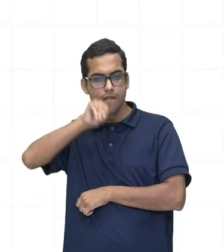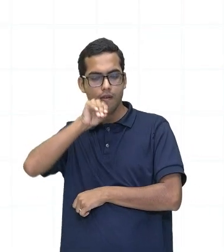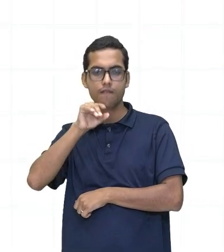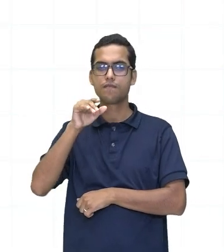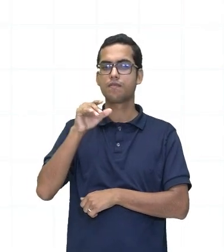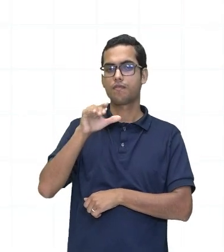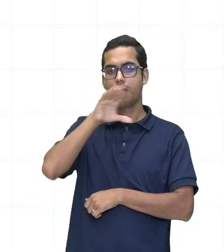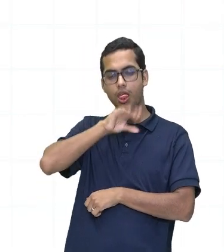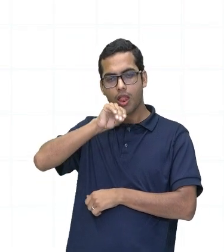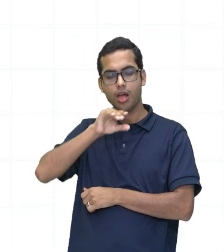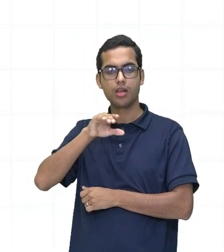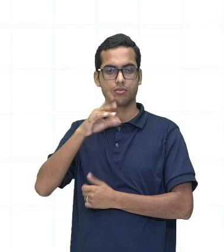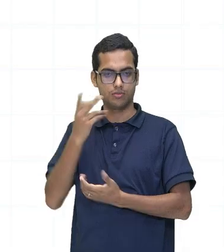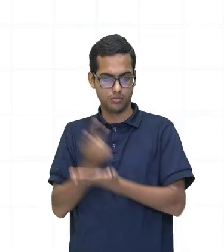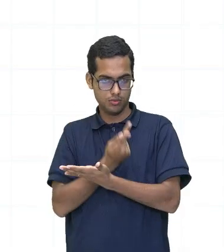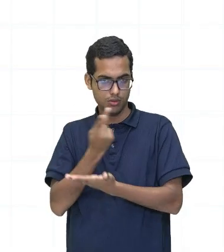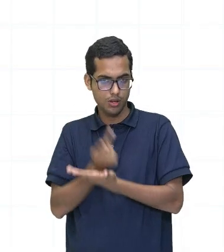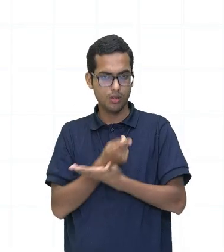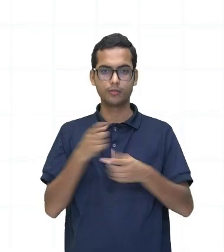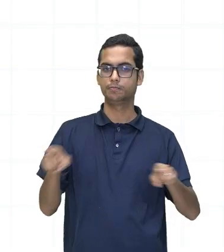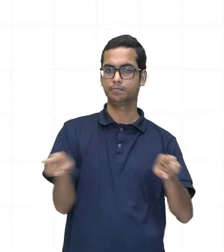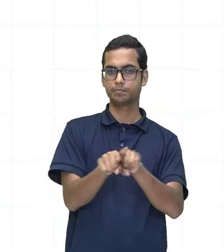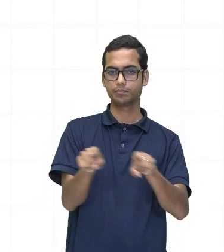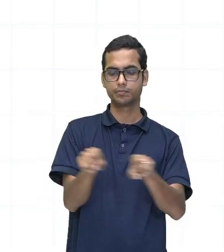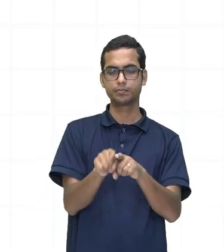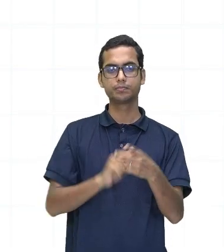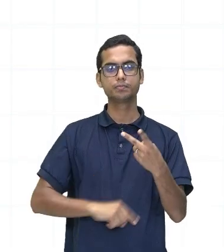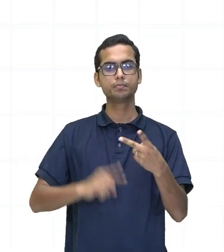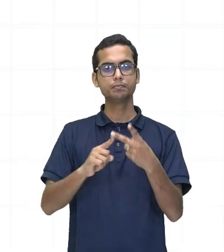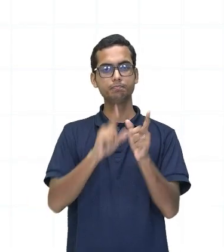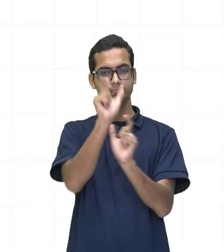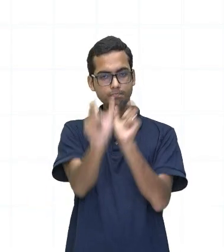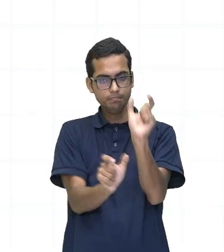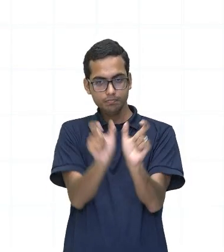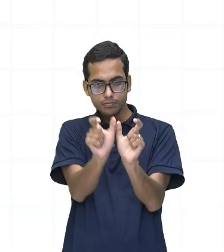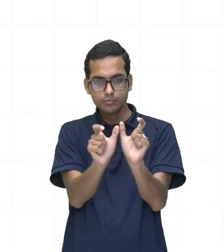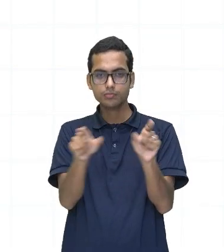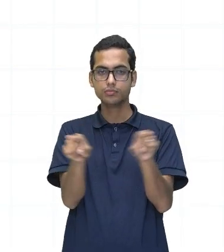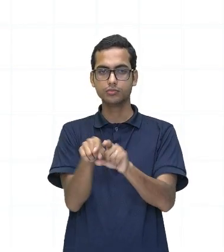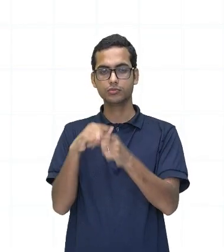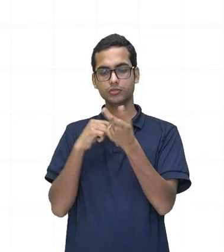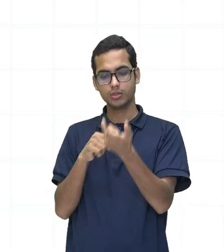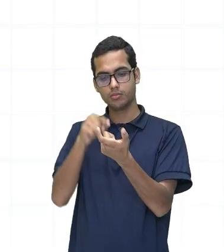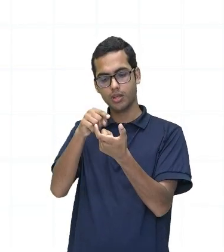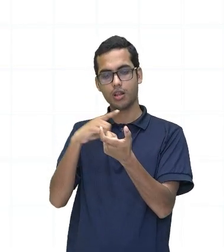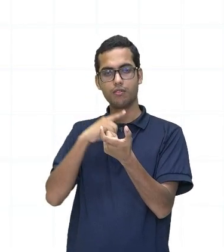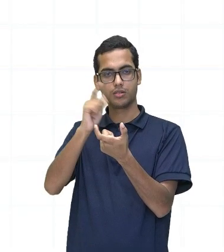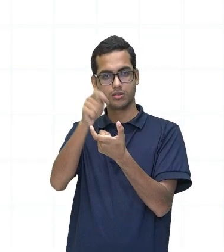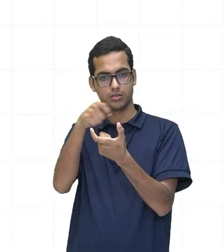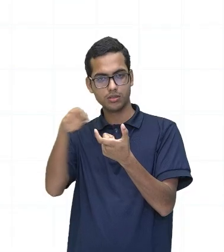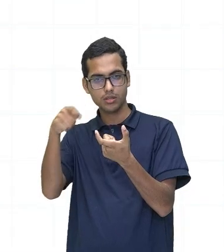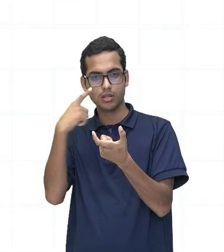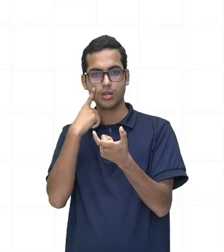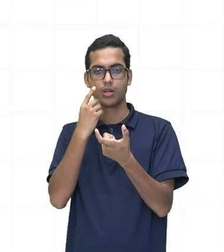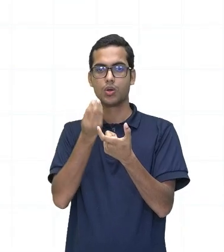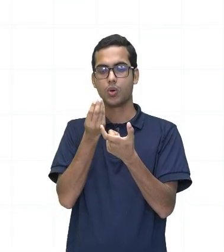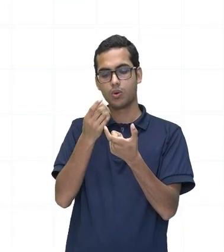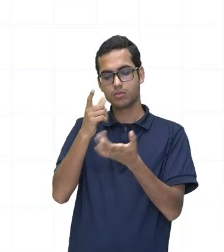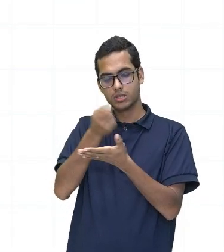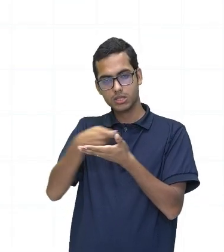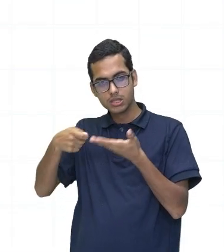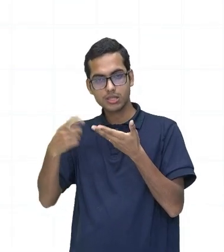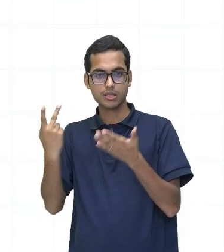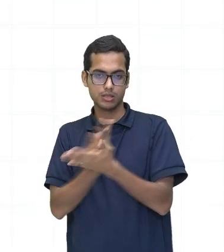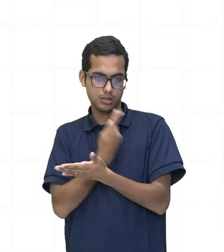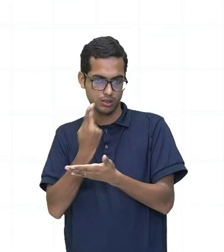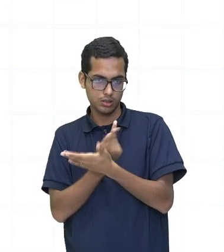errada. Pode acontecer também no morfológico, que é a irregularidade da nossa palavra, como ela é escrita, como